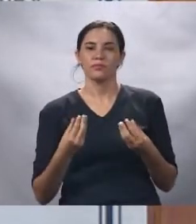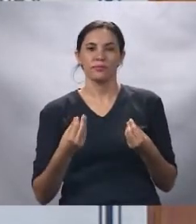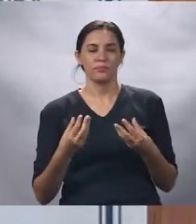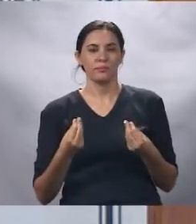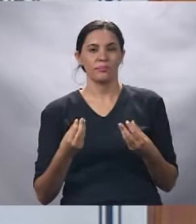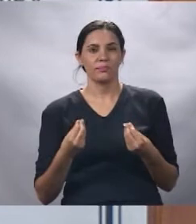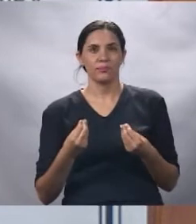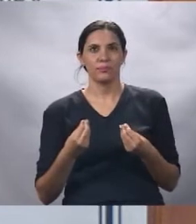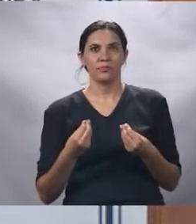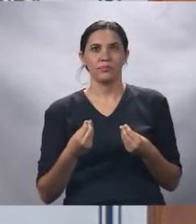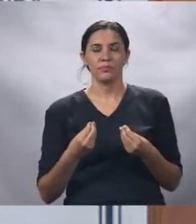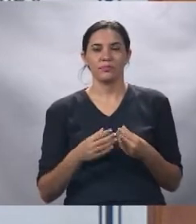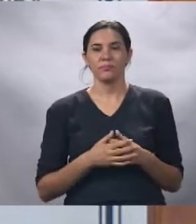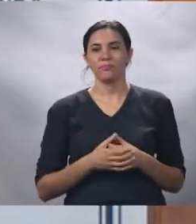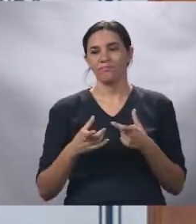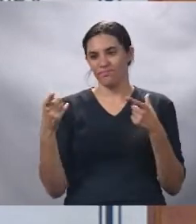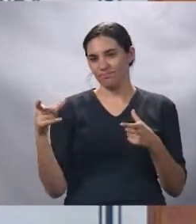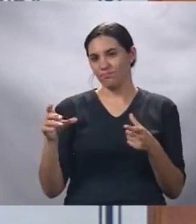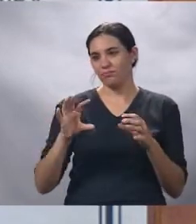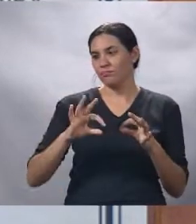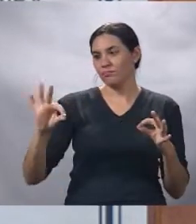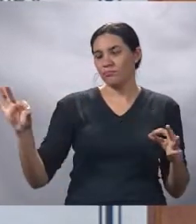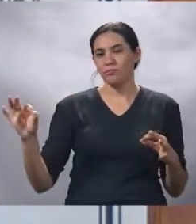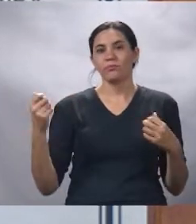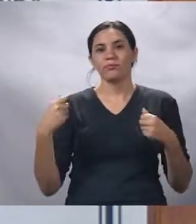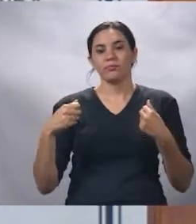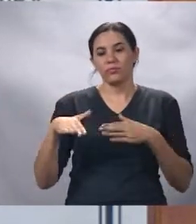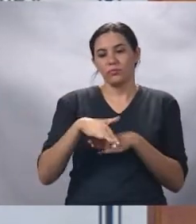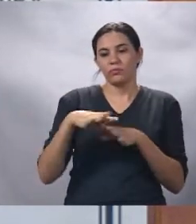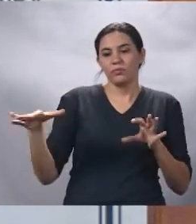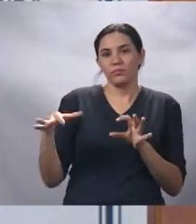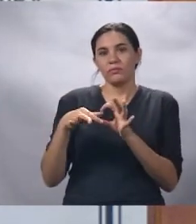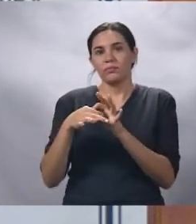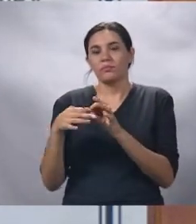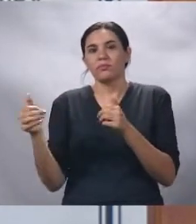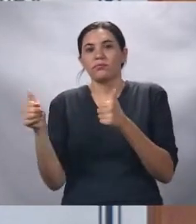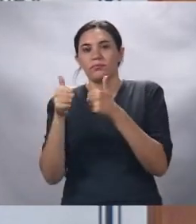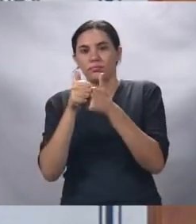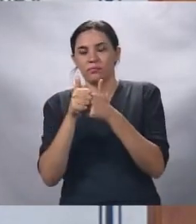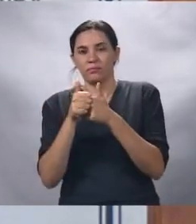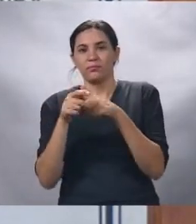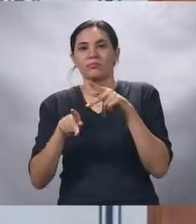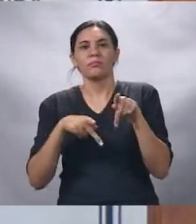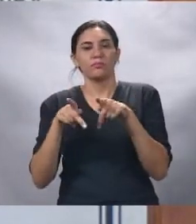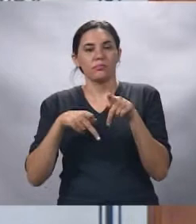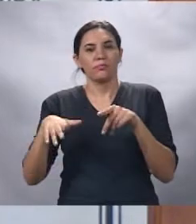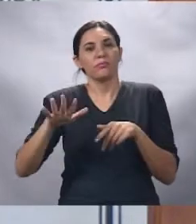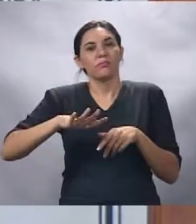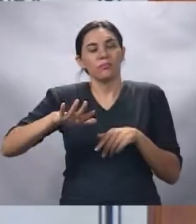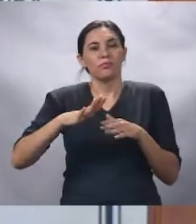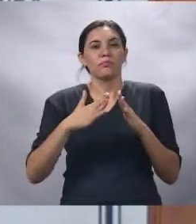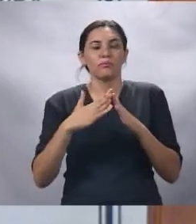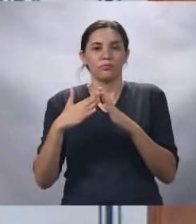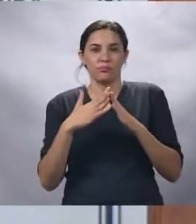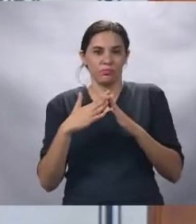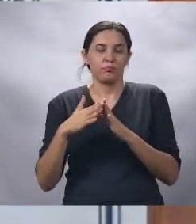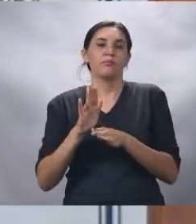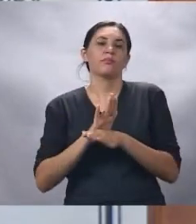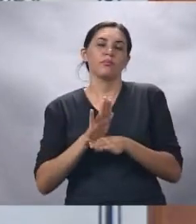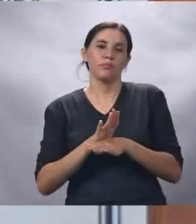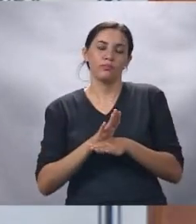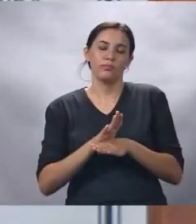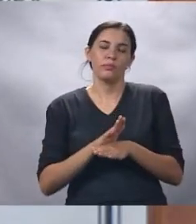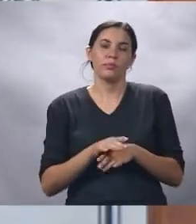a distância entre esses bairros, em especial para as pessoas que moram nessa região. Também foi objeto do